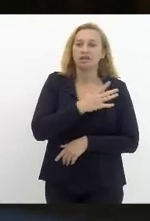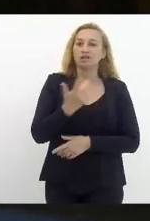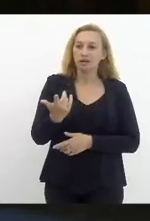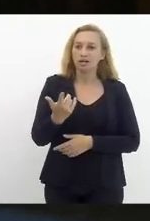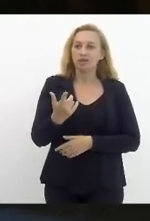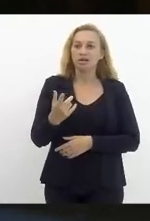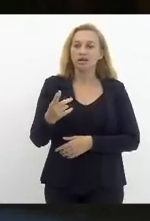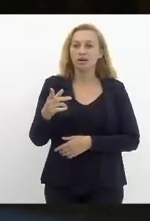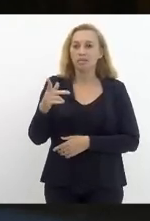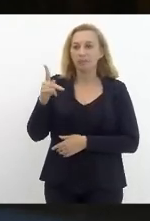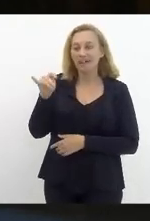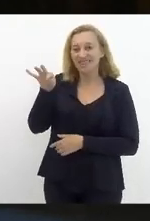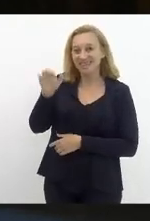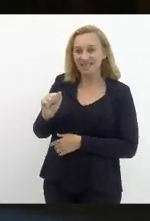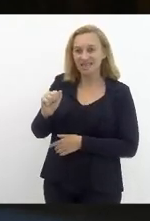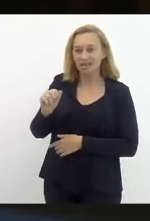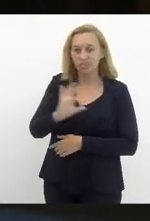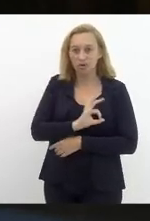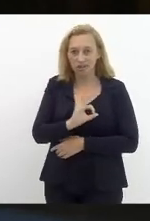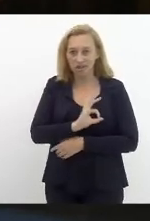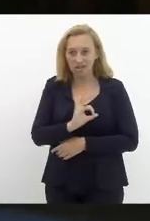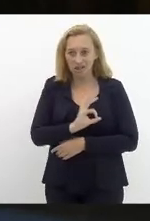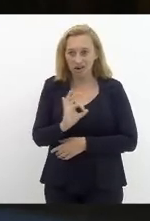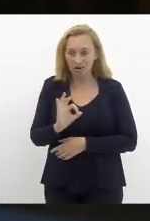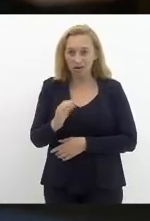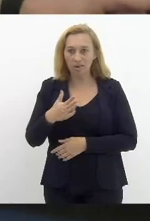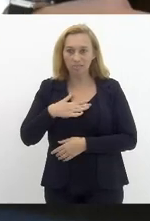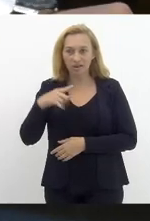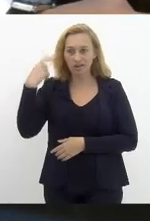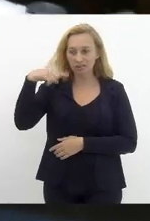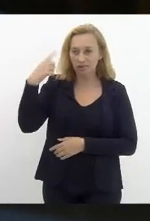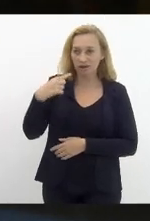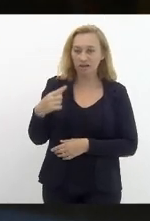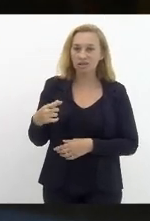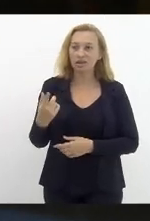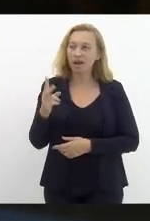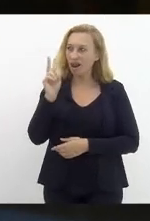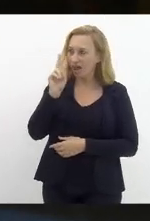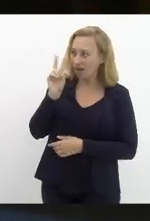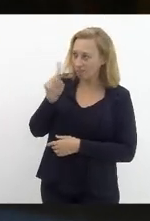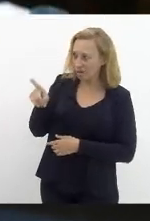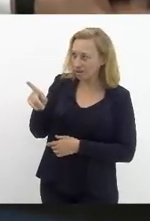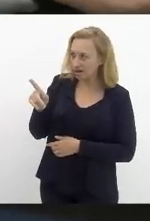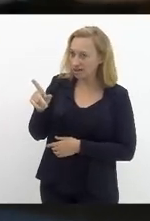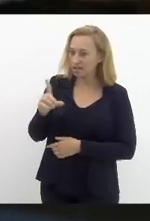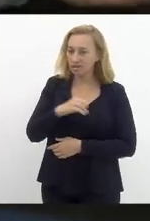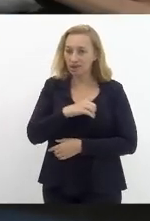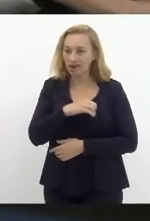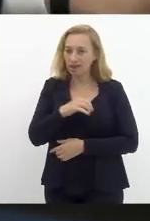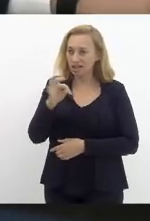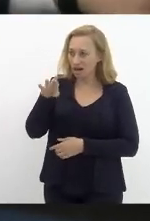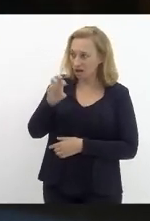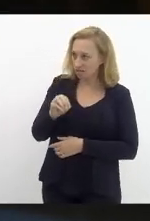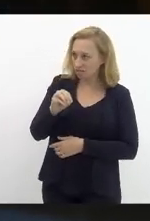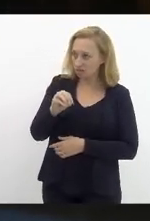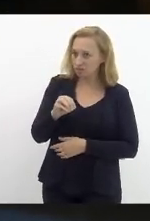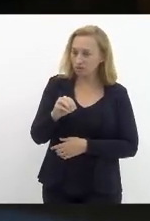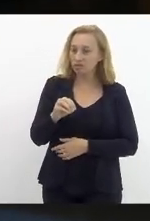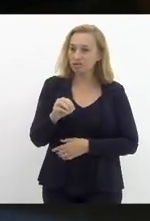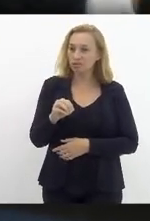papiloscopista. Num trabalho de interação com o gabinete do deputado Carlos Augusto, lembra disso? Foi a primeira reunião que a gente teve